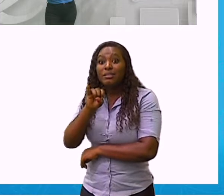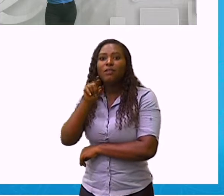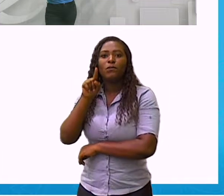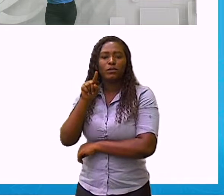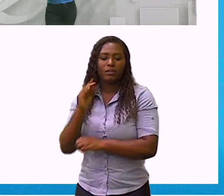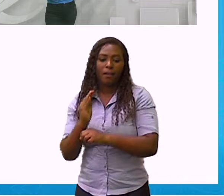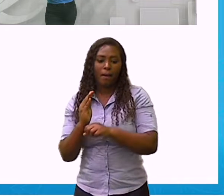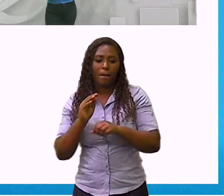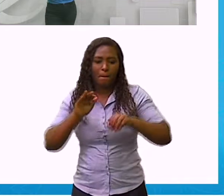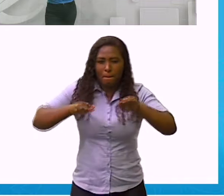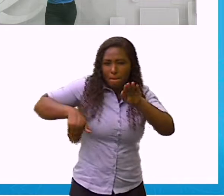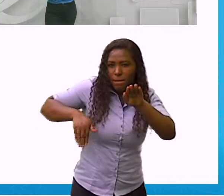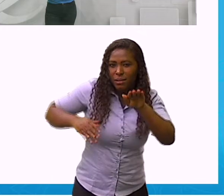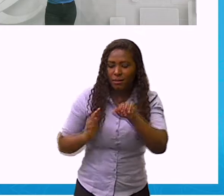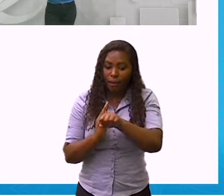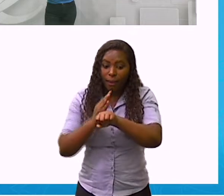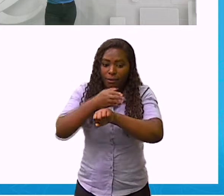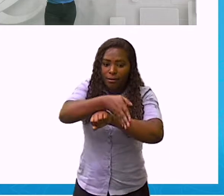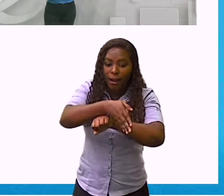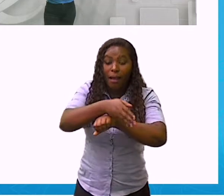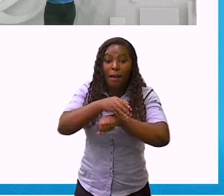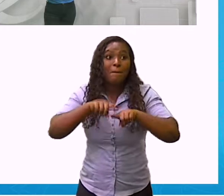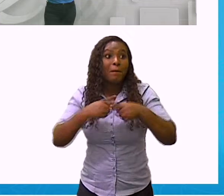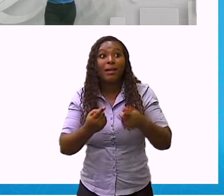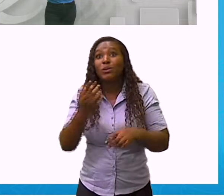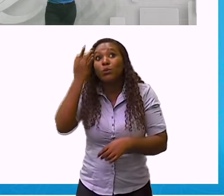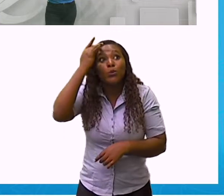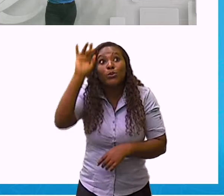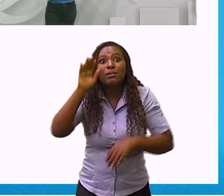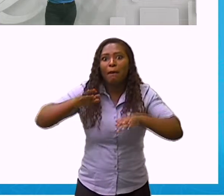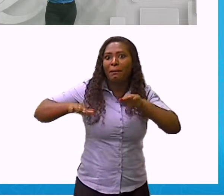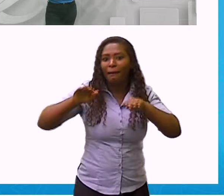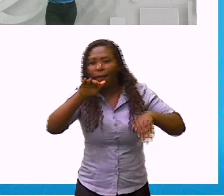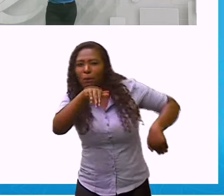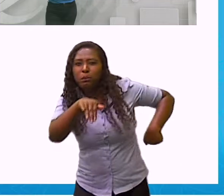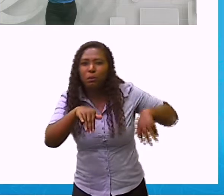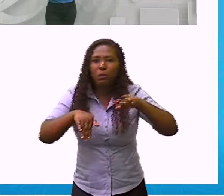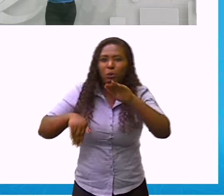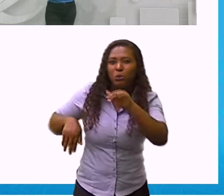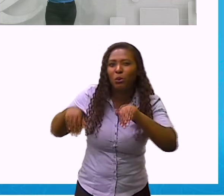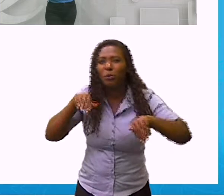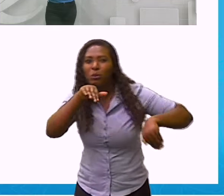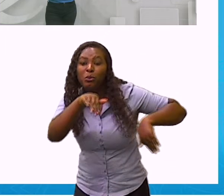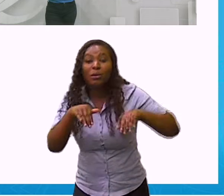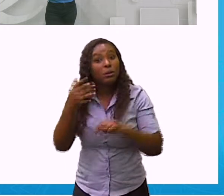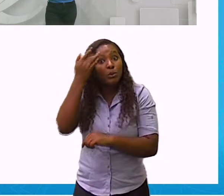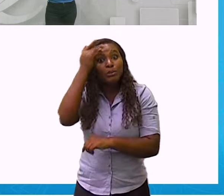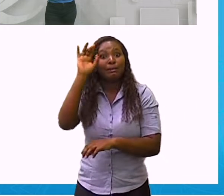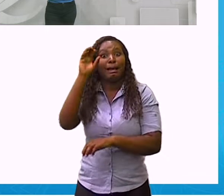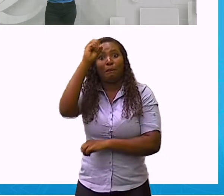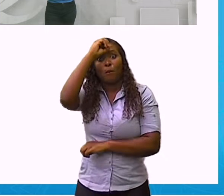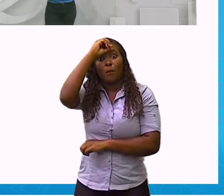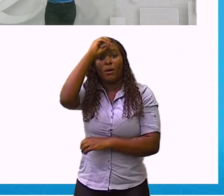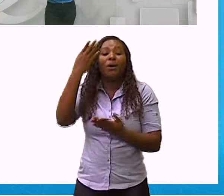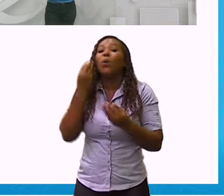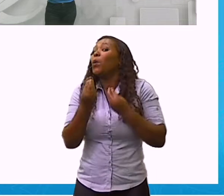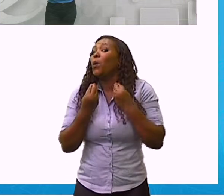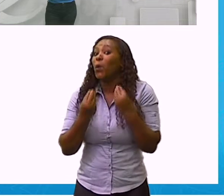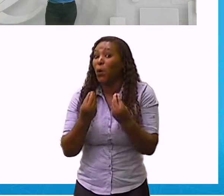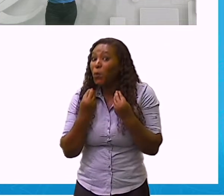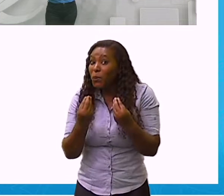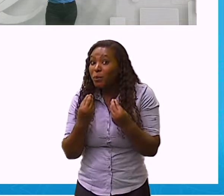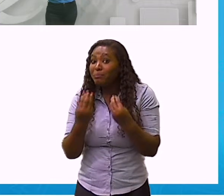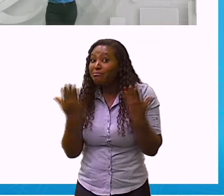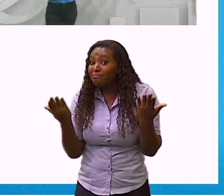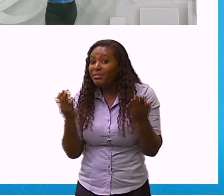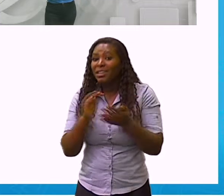a piscina, e o risco é a exposição dela. Então, somente há um risco